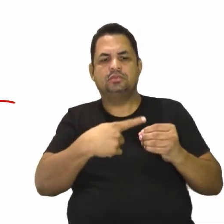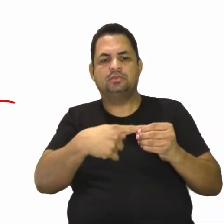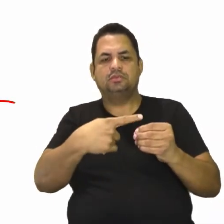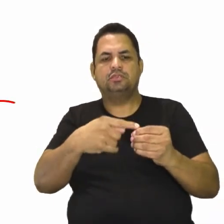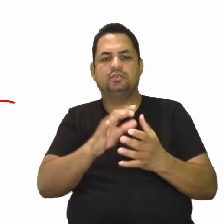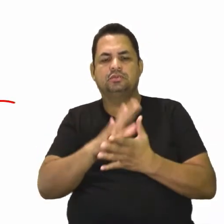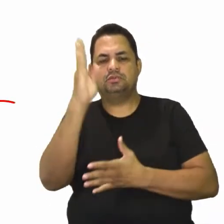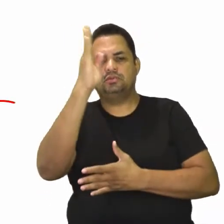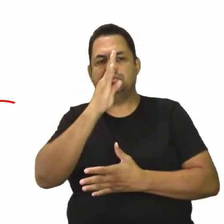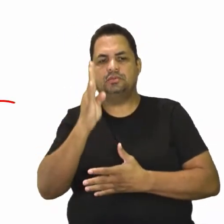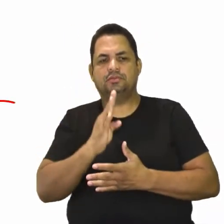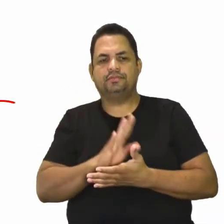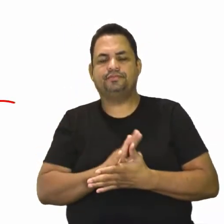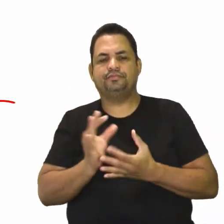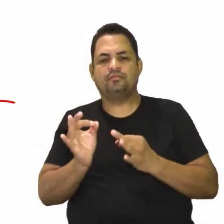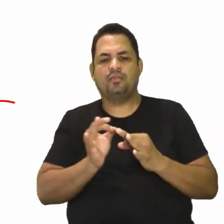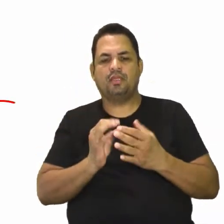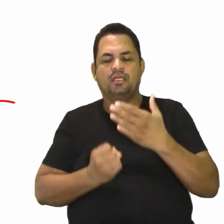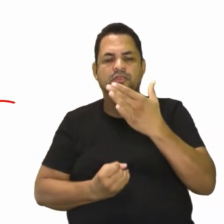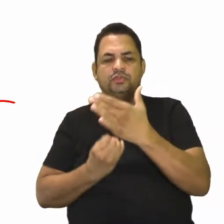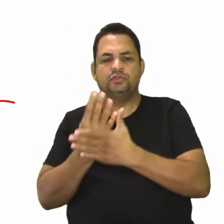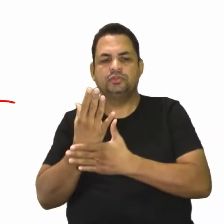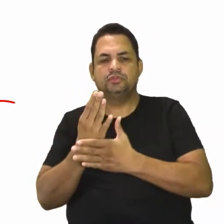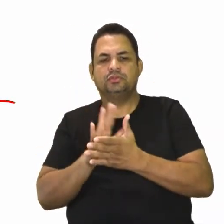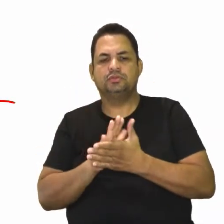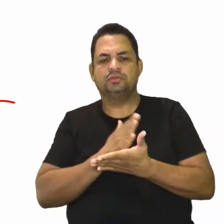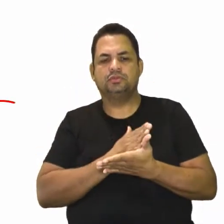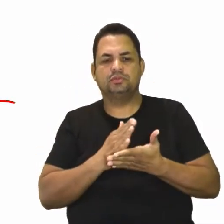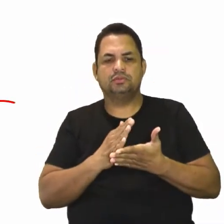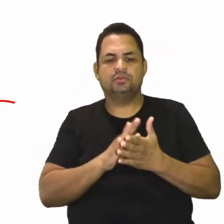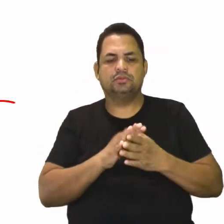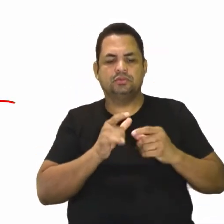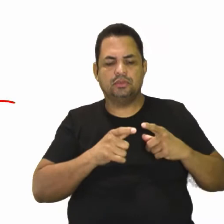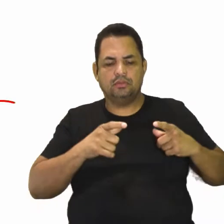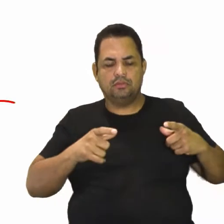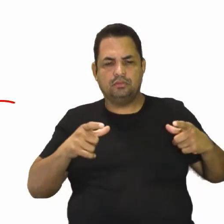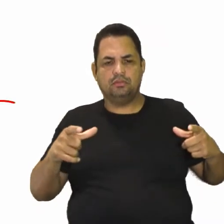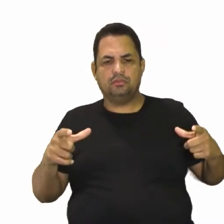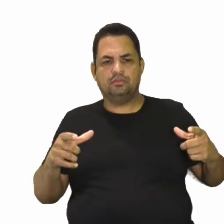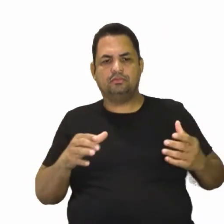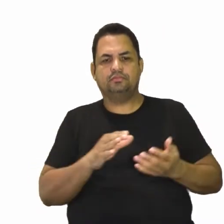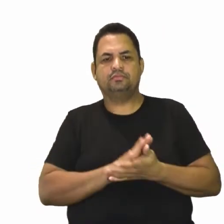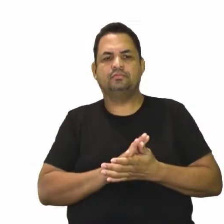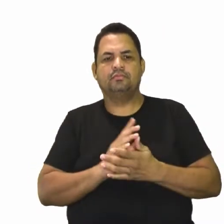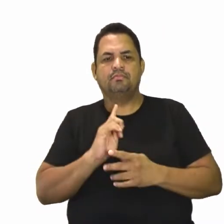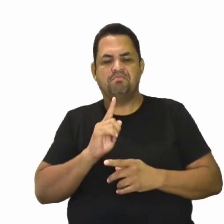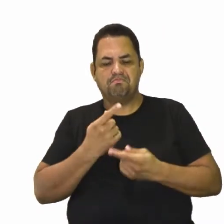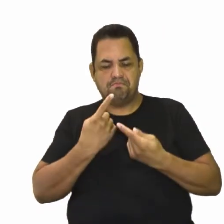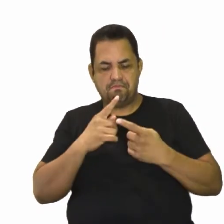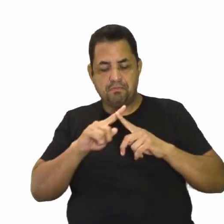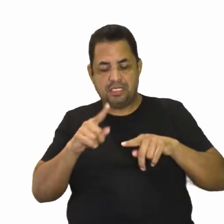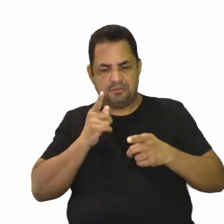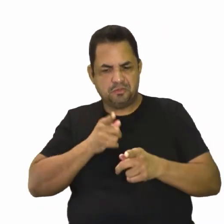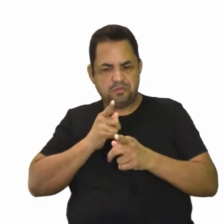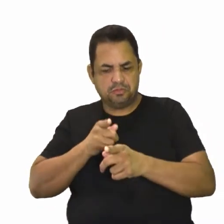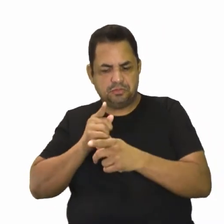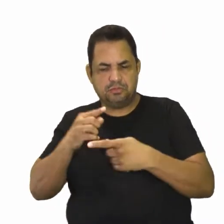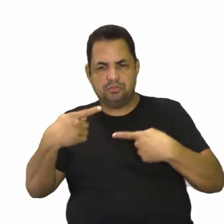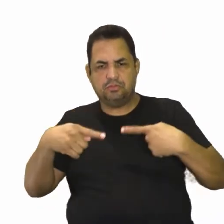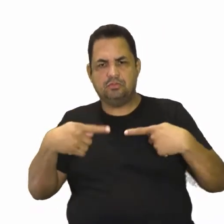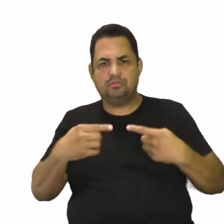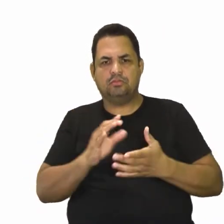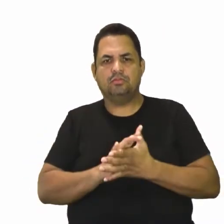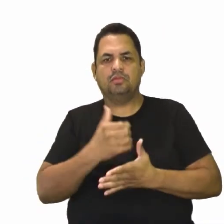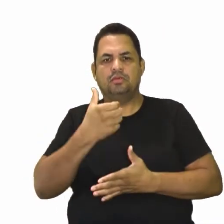que é o partido de oposição que está se aparecendo, ele começa a ganhar espaço. Mas a perseguição política ainda continua.